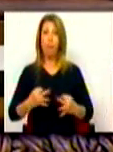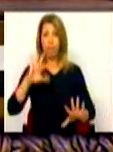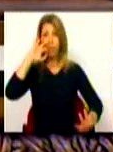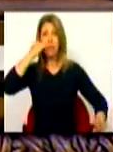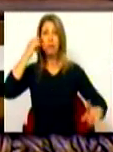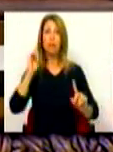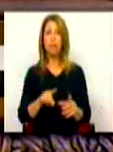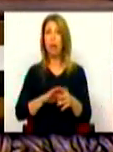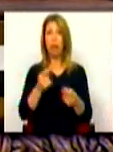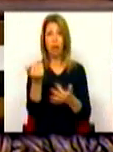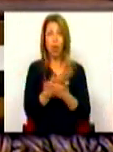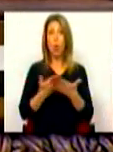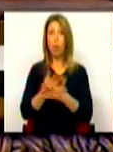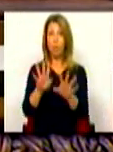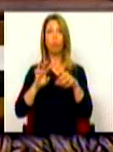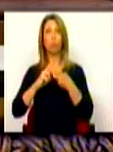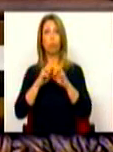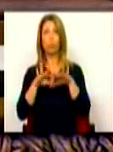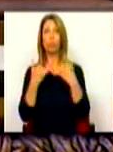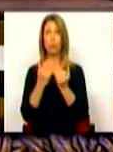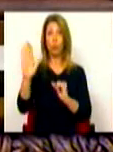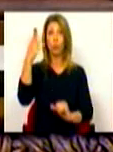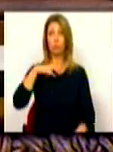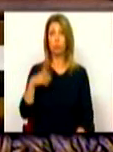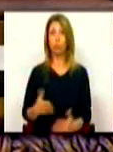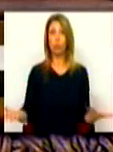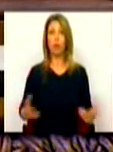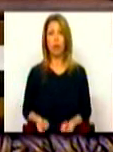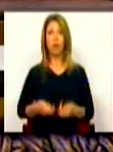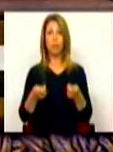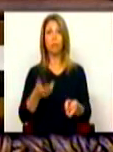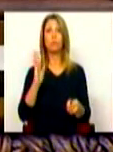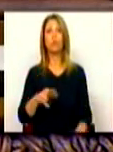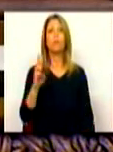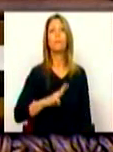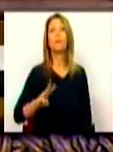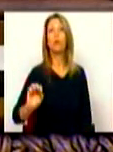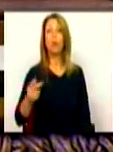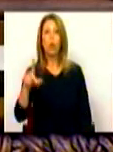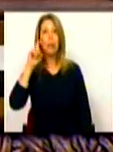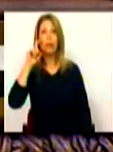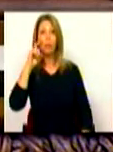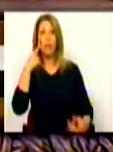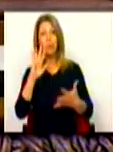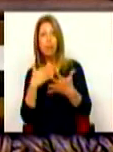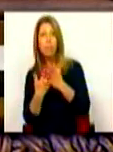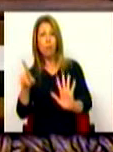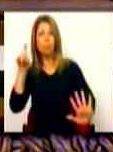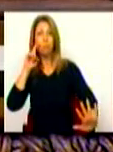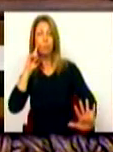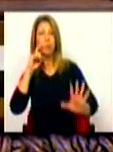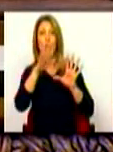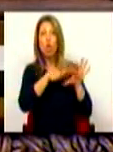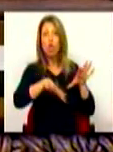problemas sociais, particularmente em Portugal, que já investiu milhões de euros na defesa e reabilitação do cordão dunar e